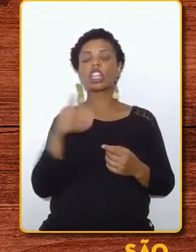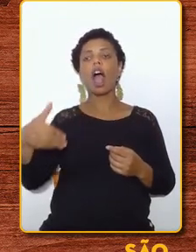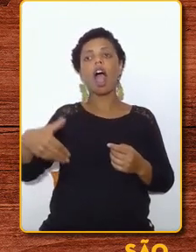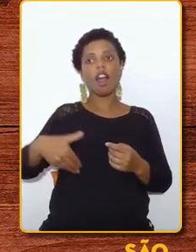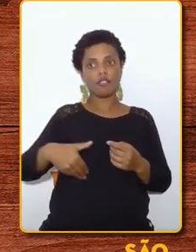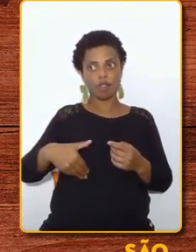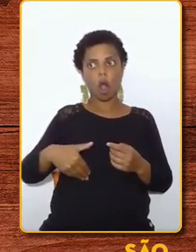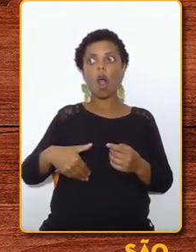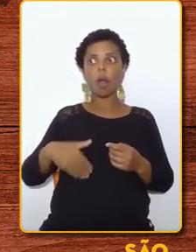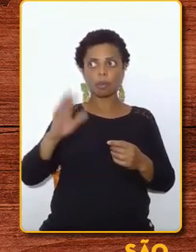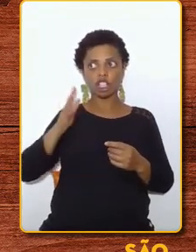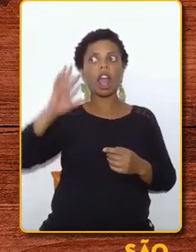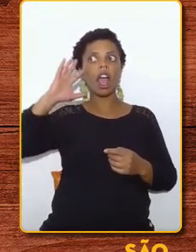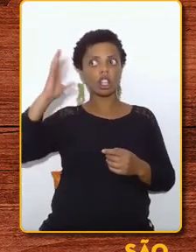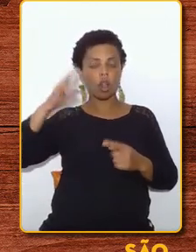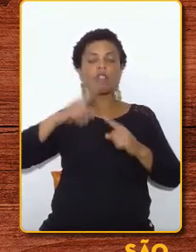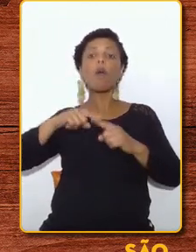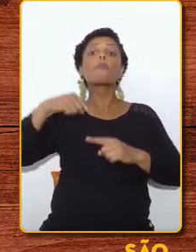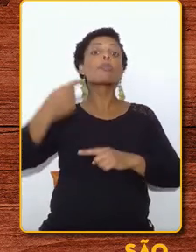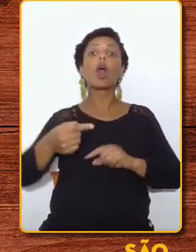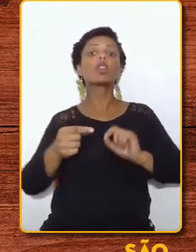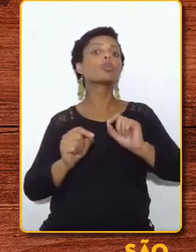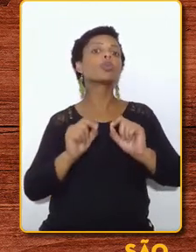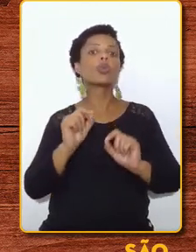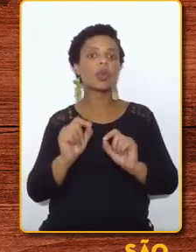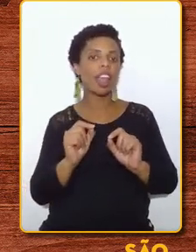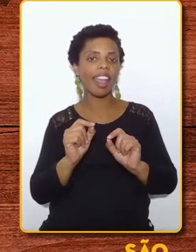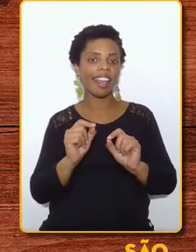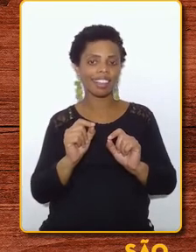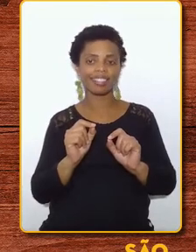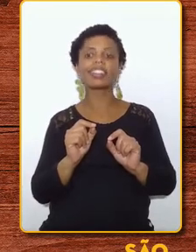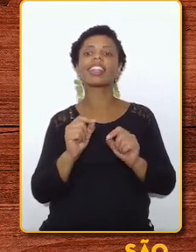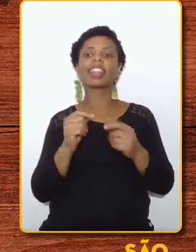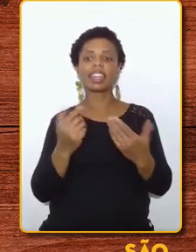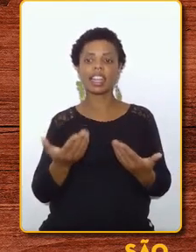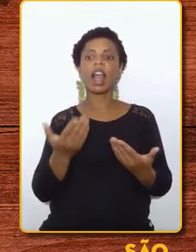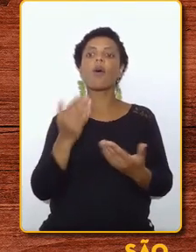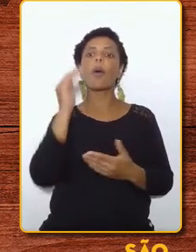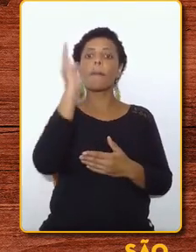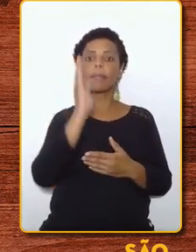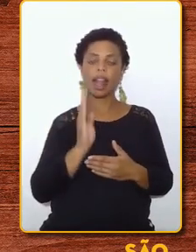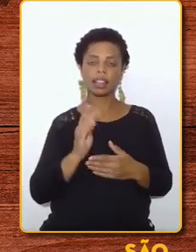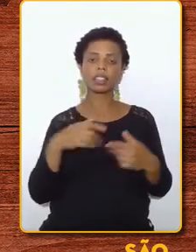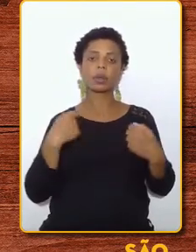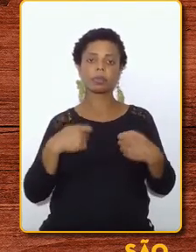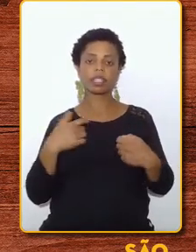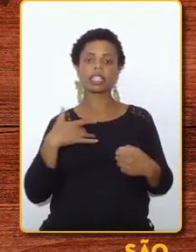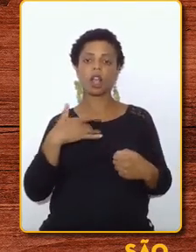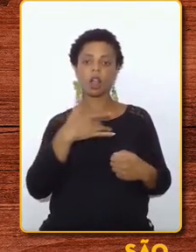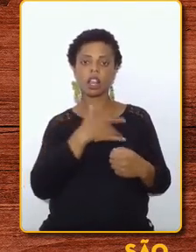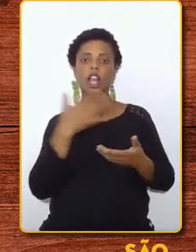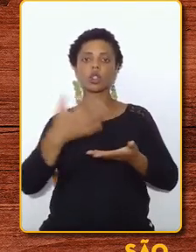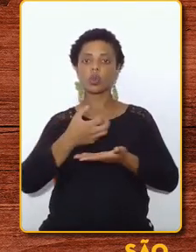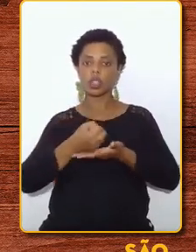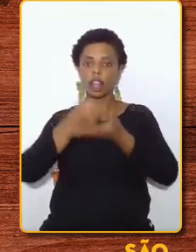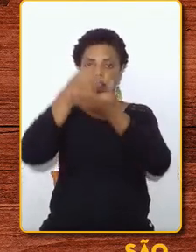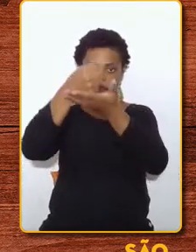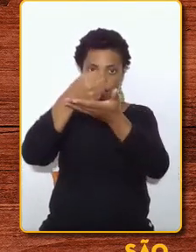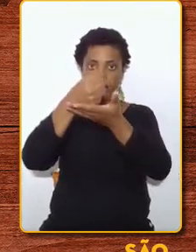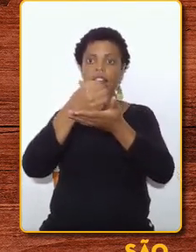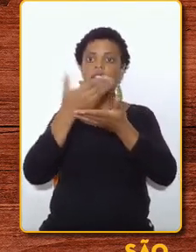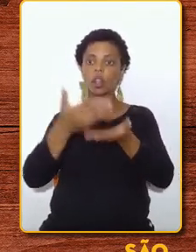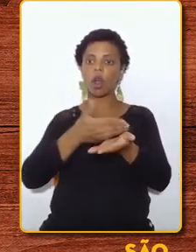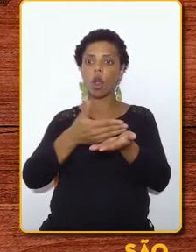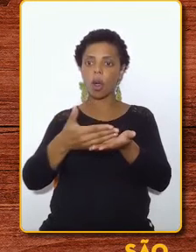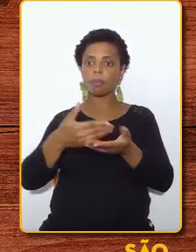passo? Exatamente, Brasil saudável e sustentável. Passar para o grande debate, que seria um debate